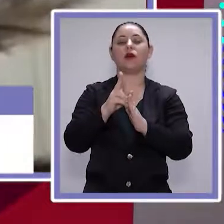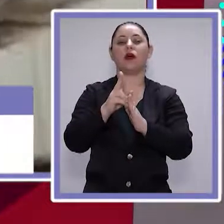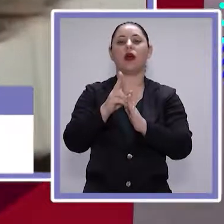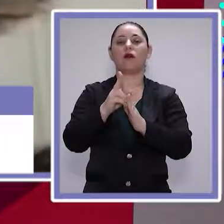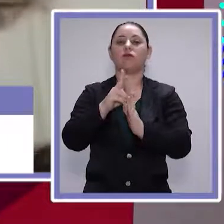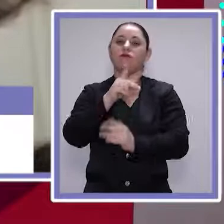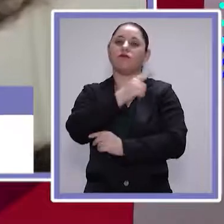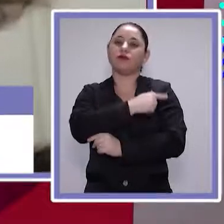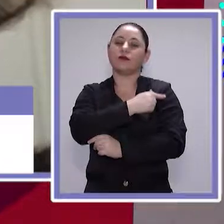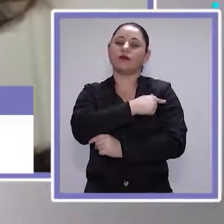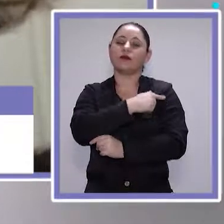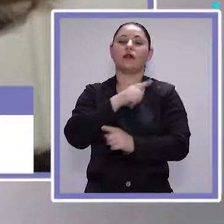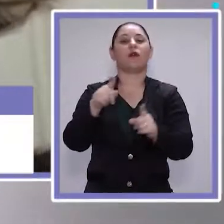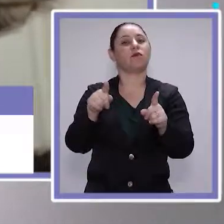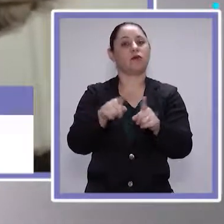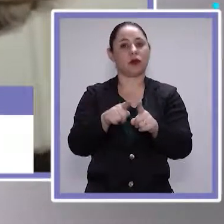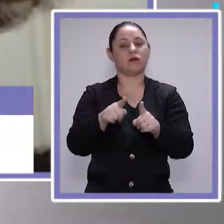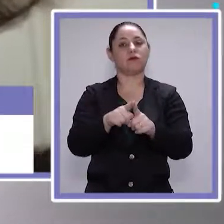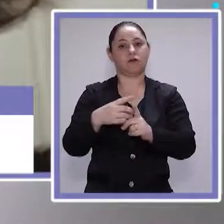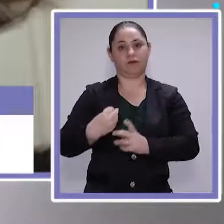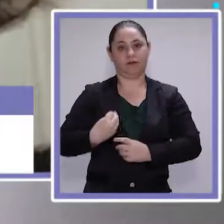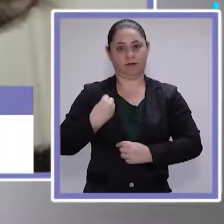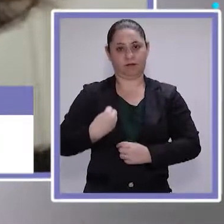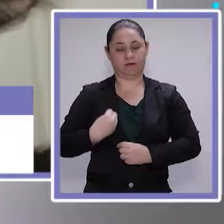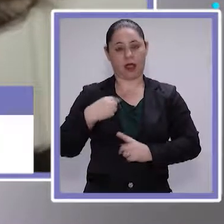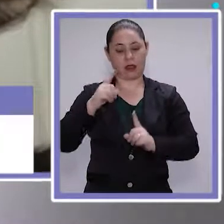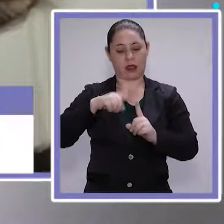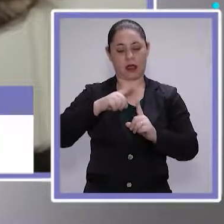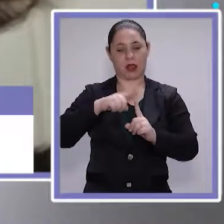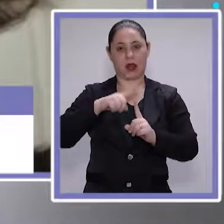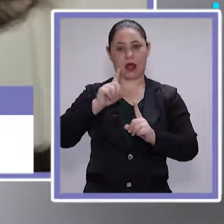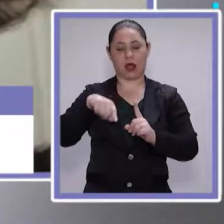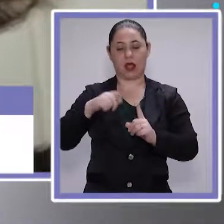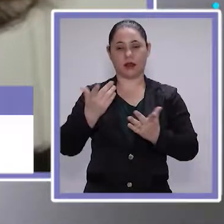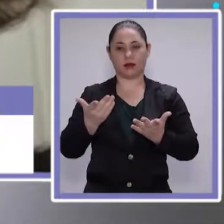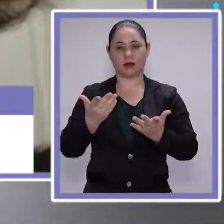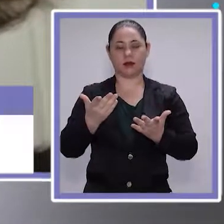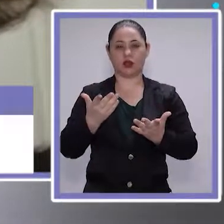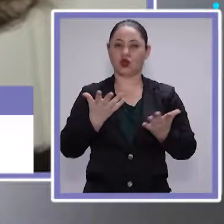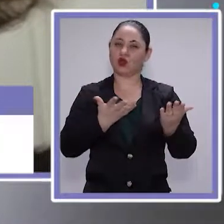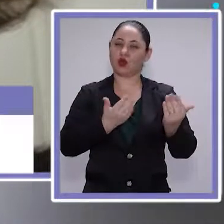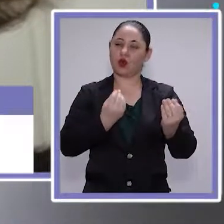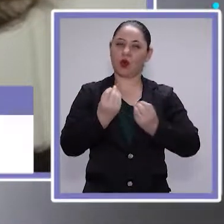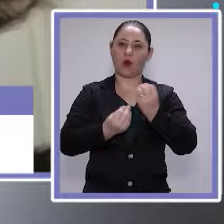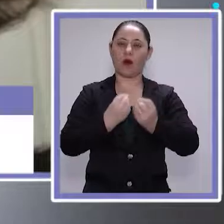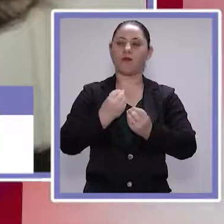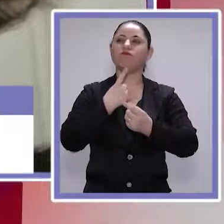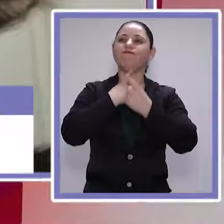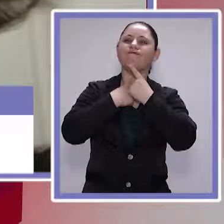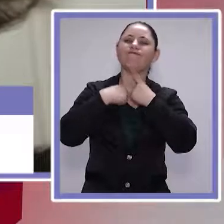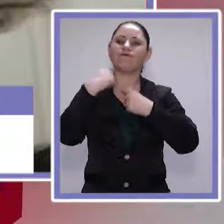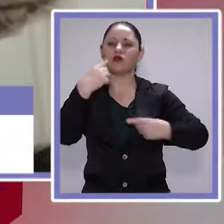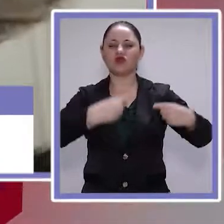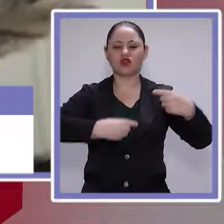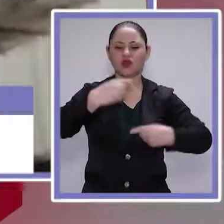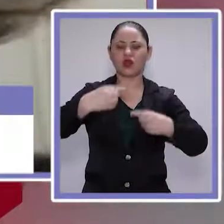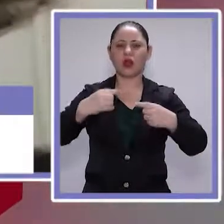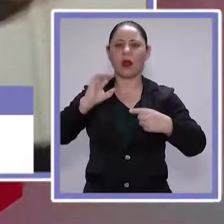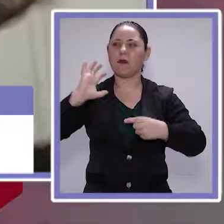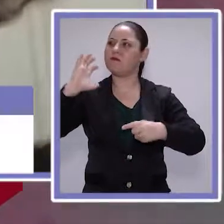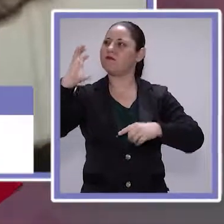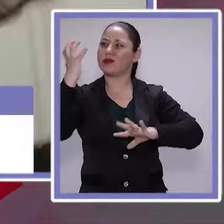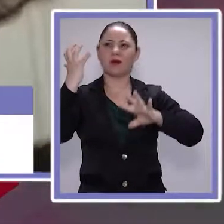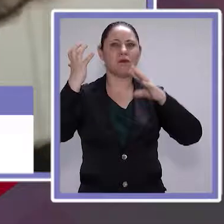para o povo terena, do qual eu faço parte, e a gente, enquanto juventude, já tinha esse anseio de